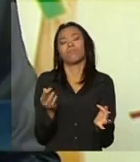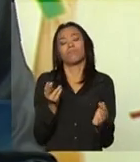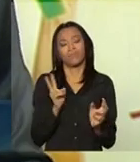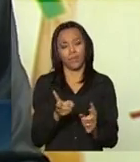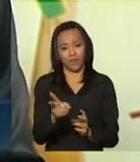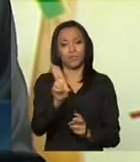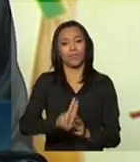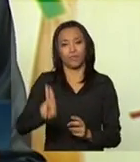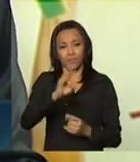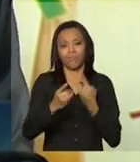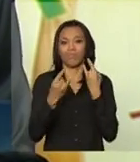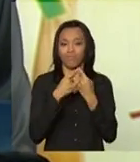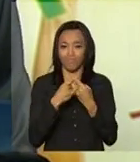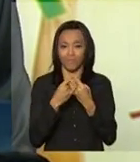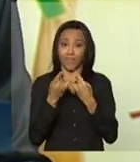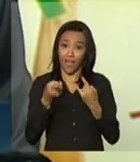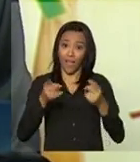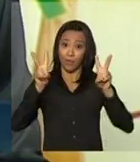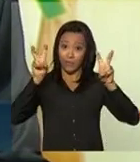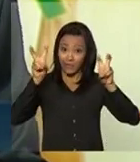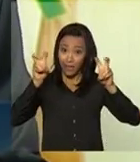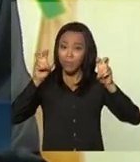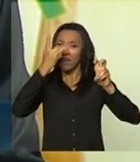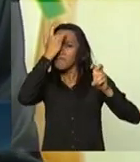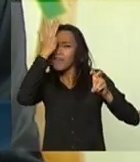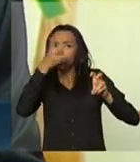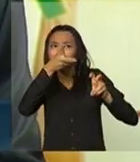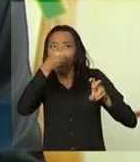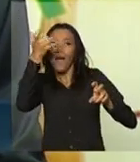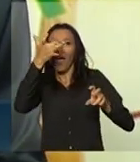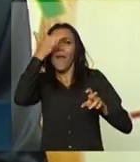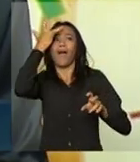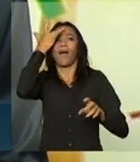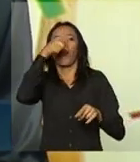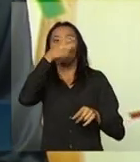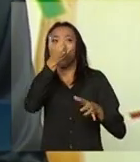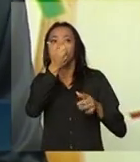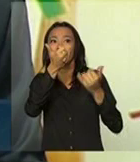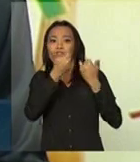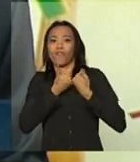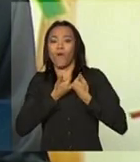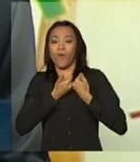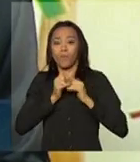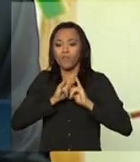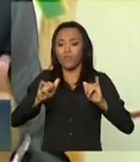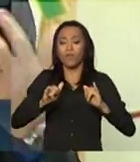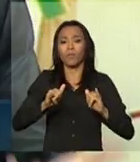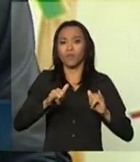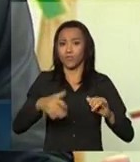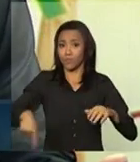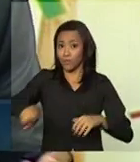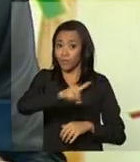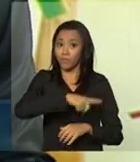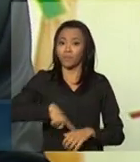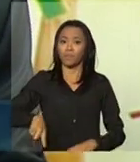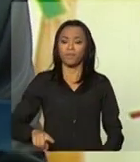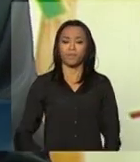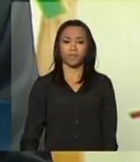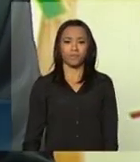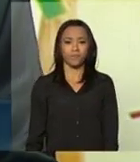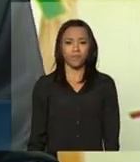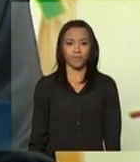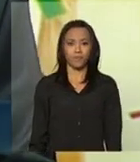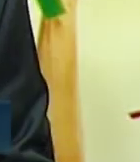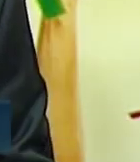a camisinha. Então, o slogan é um slogan que pega fácil, né? Ele comunica com a juventude de uma maneira que nos interessa comunicar,